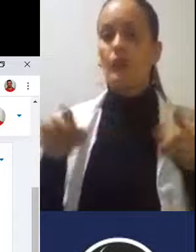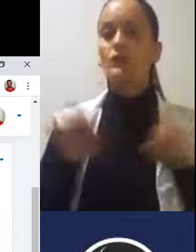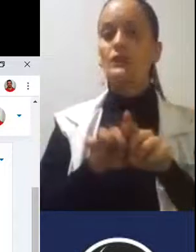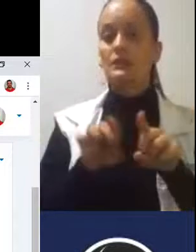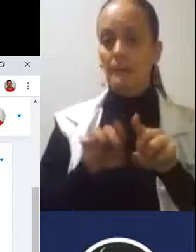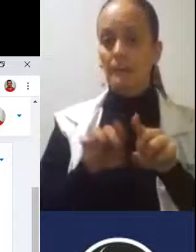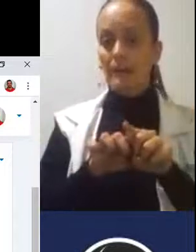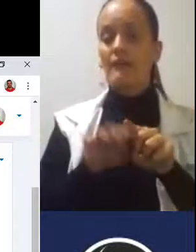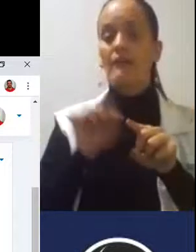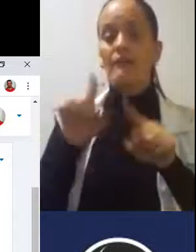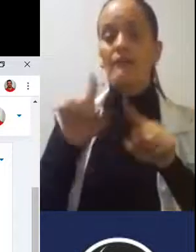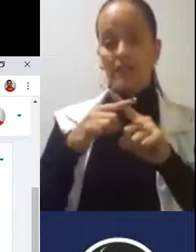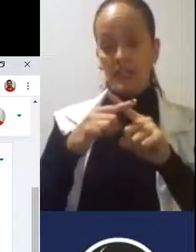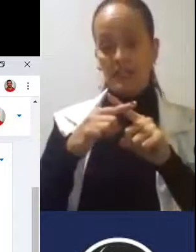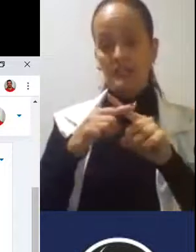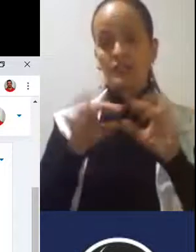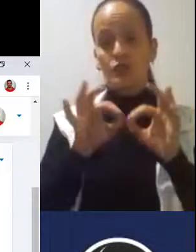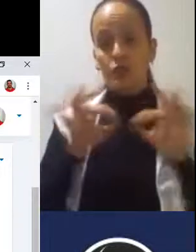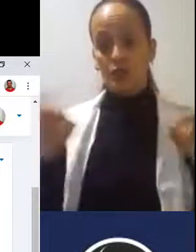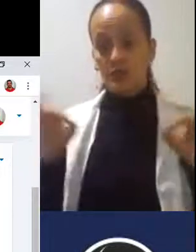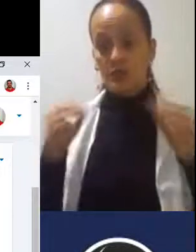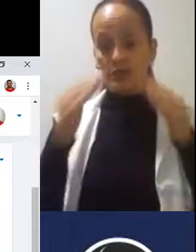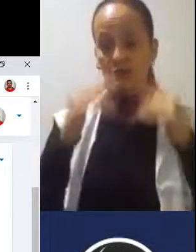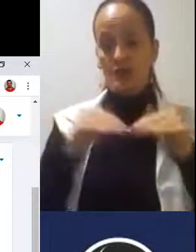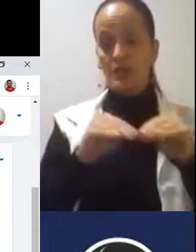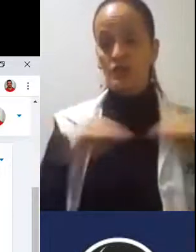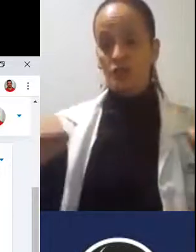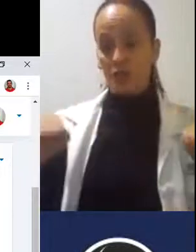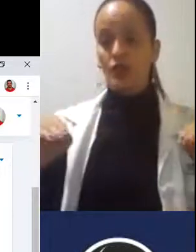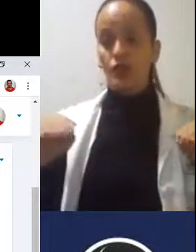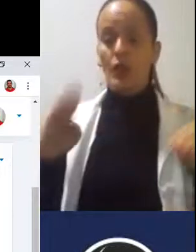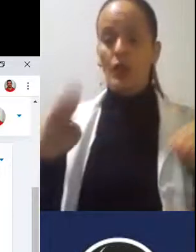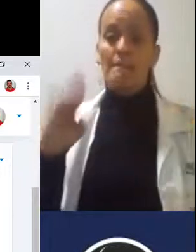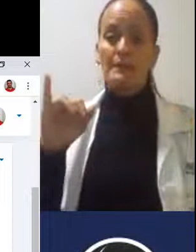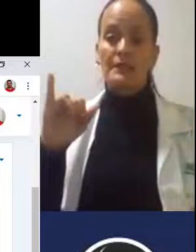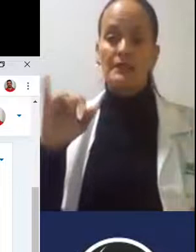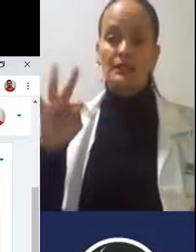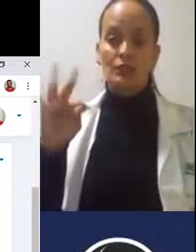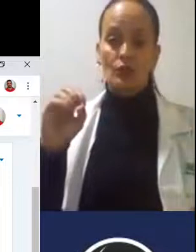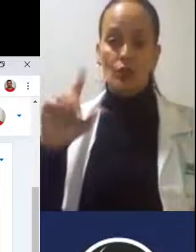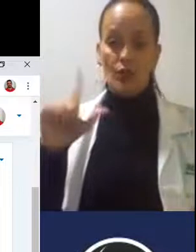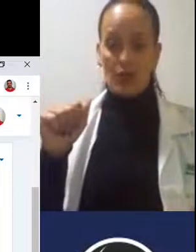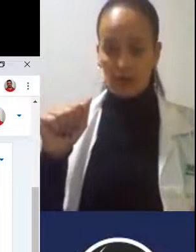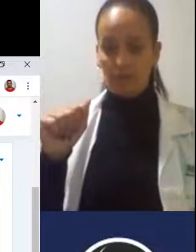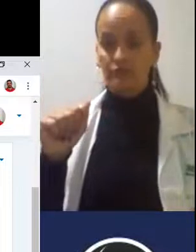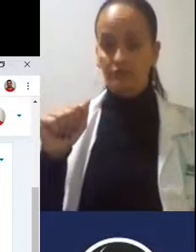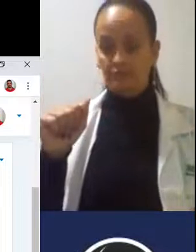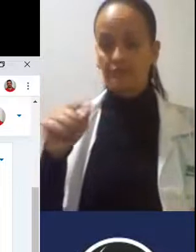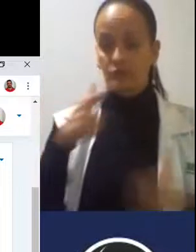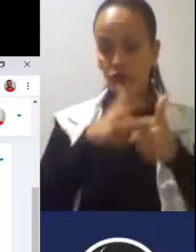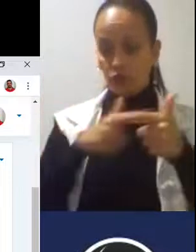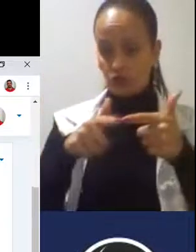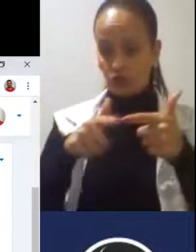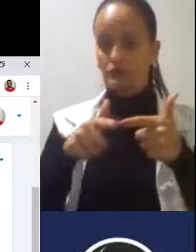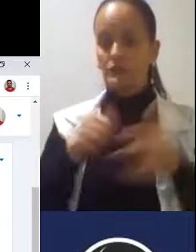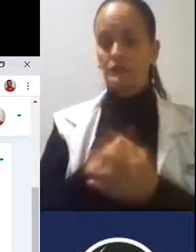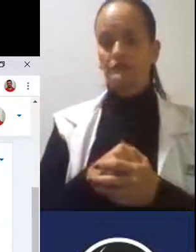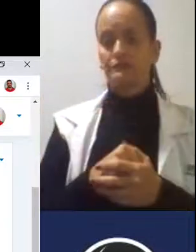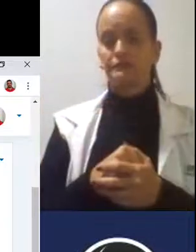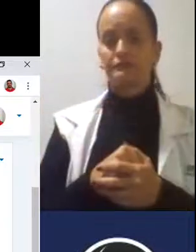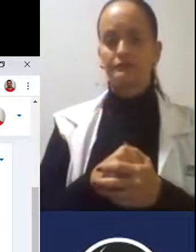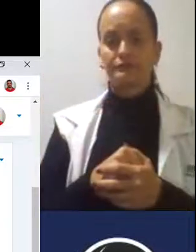dividido pela área de secção, que no caso é a bitola, certo? Então, na aula passada, se vocês forem na web que eu deixei gravado aí para